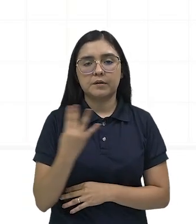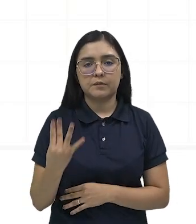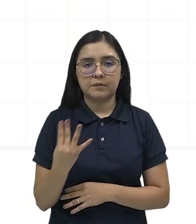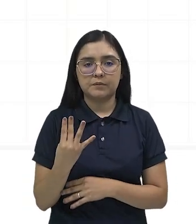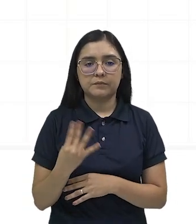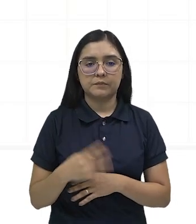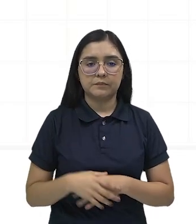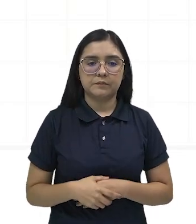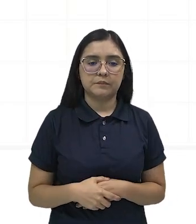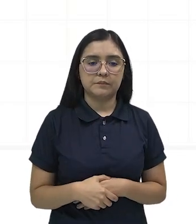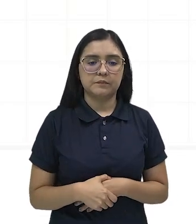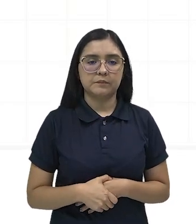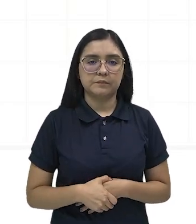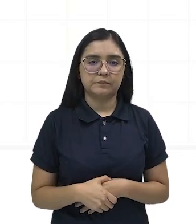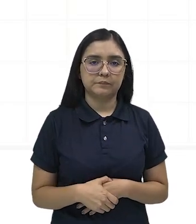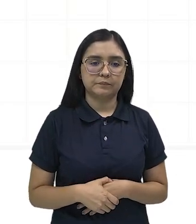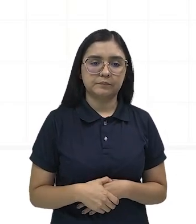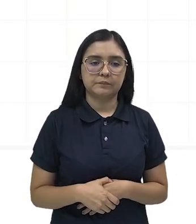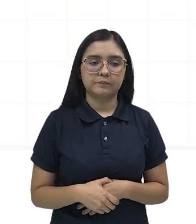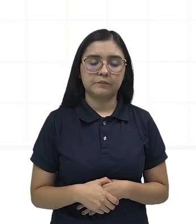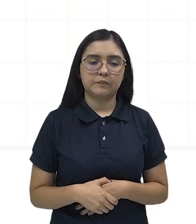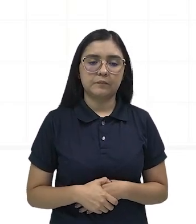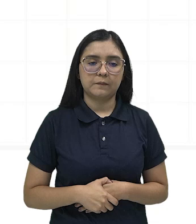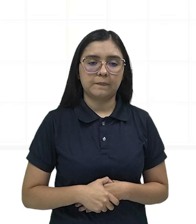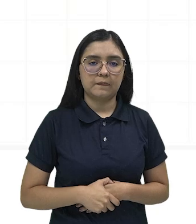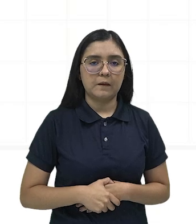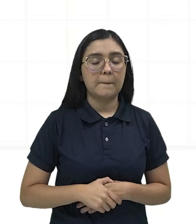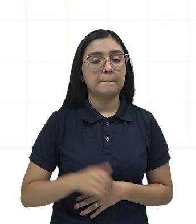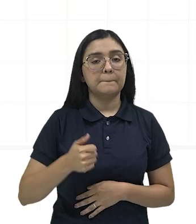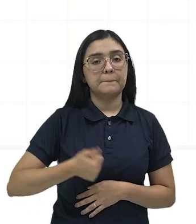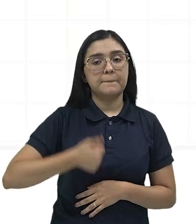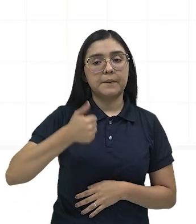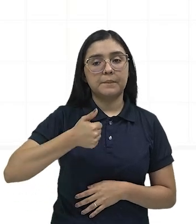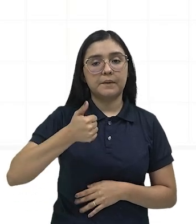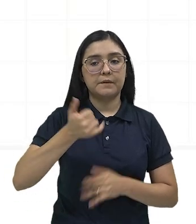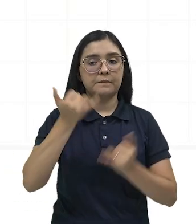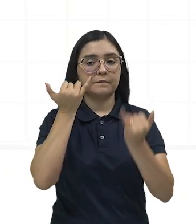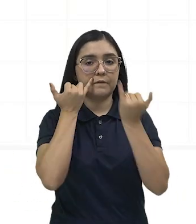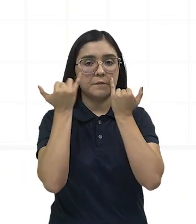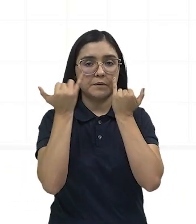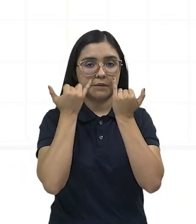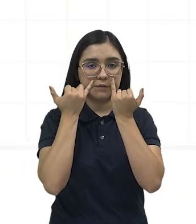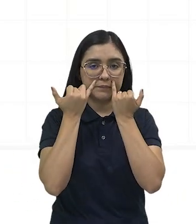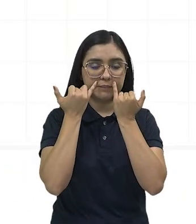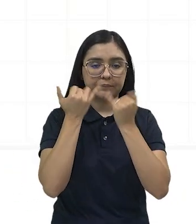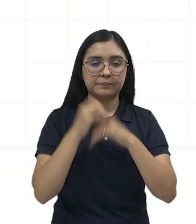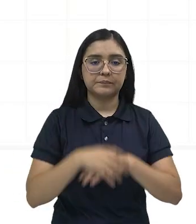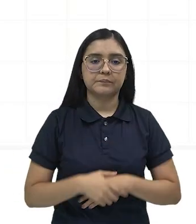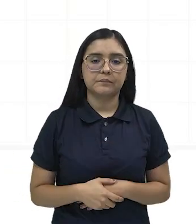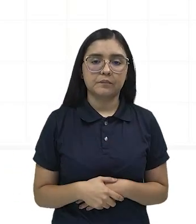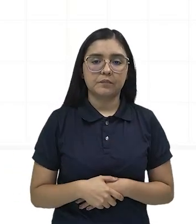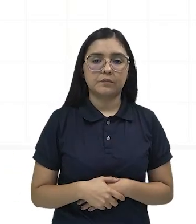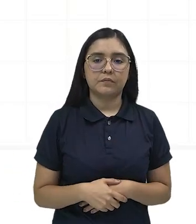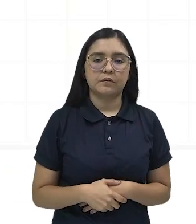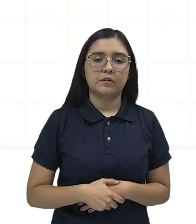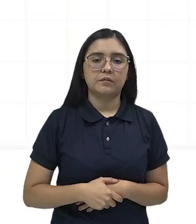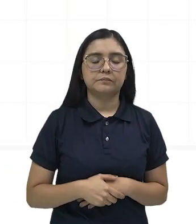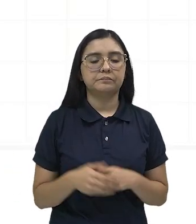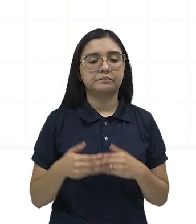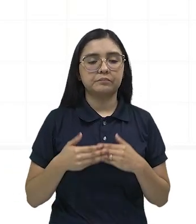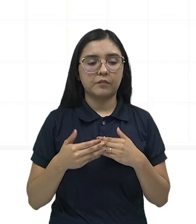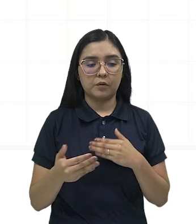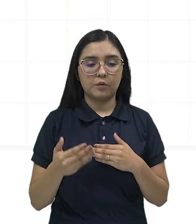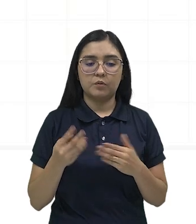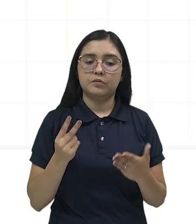44 veículos. Beleza? Já foi a primeira informação, ó. E aí, depois continuando,